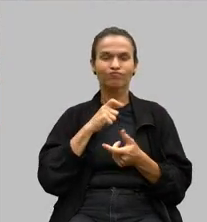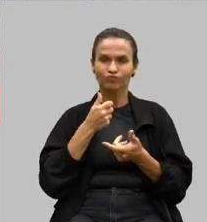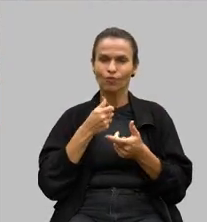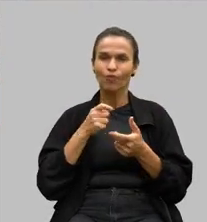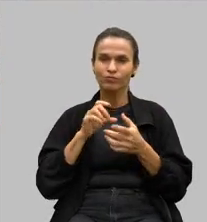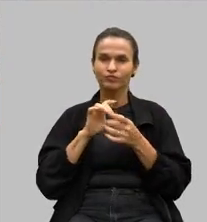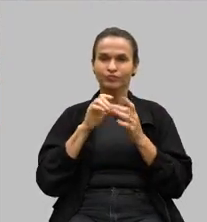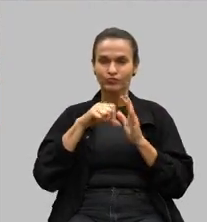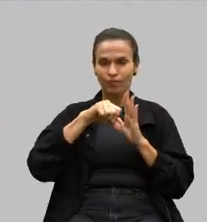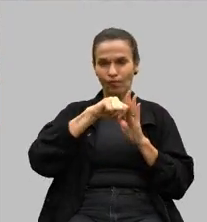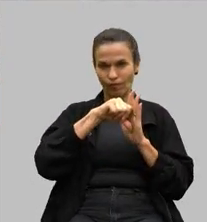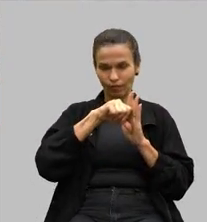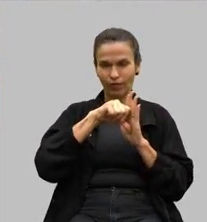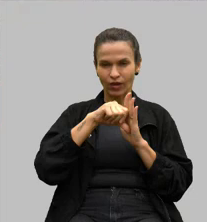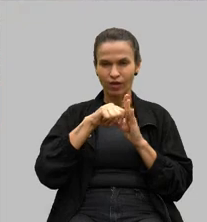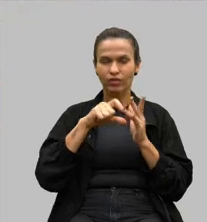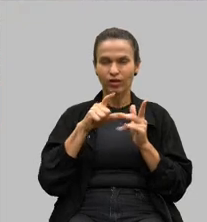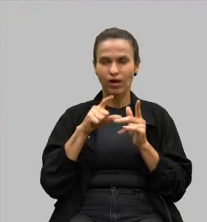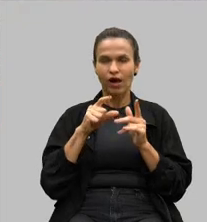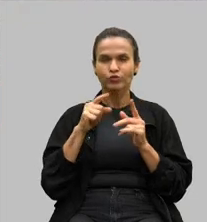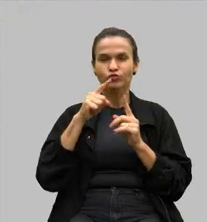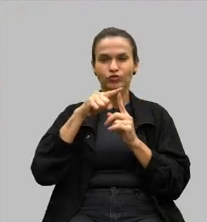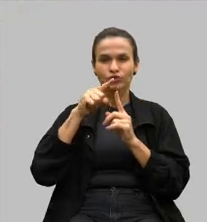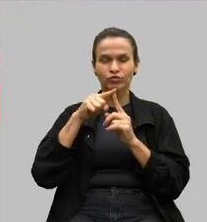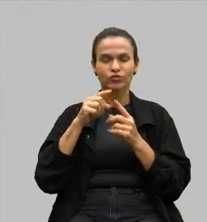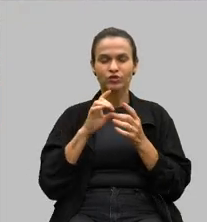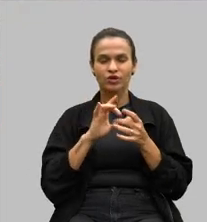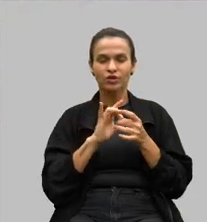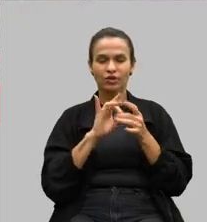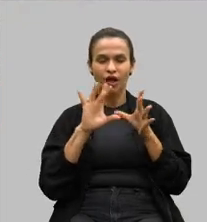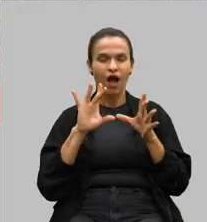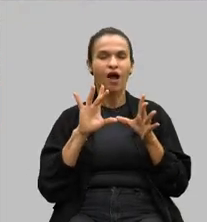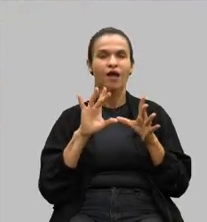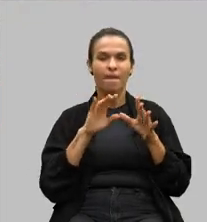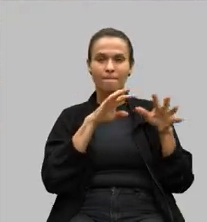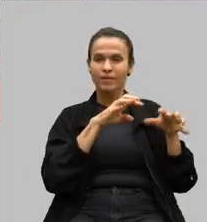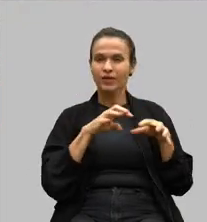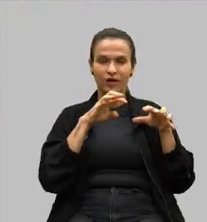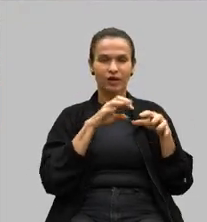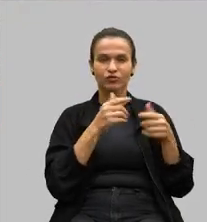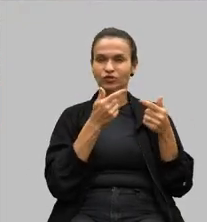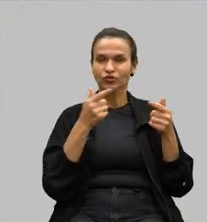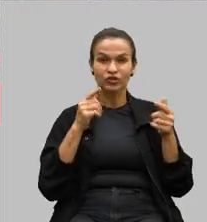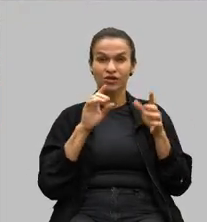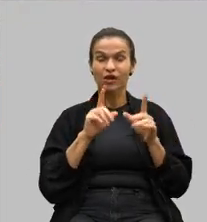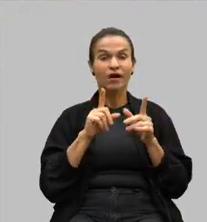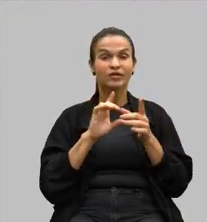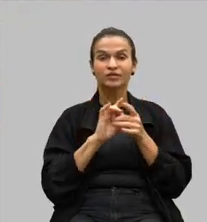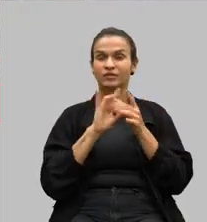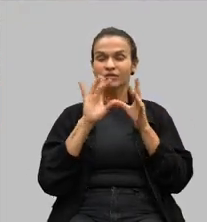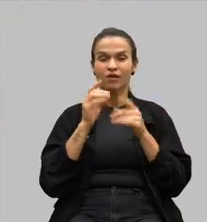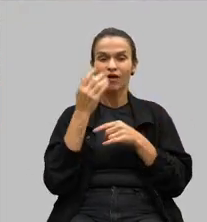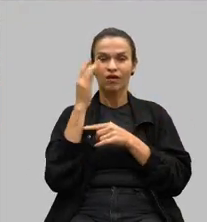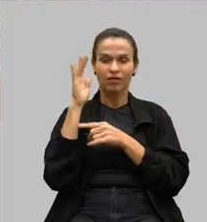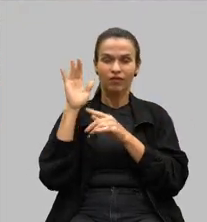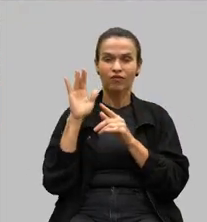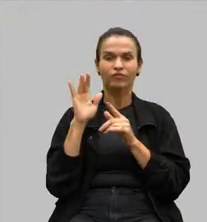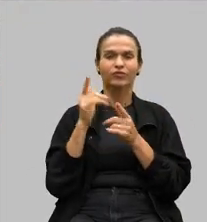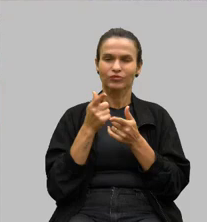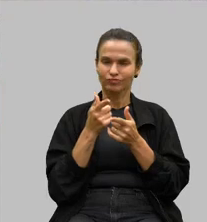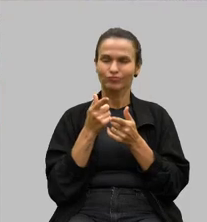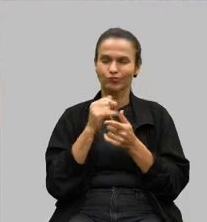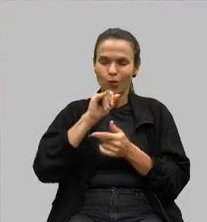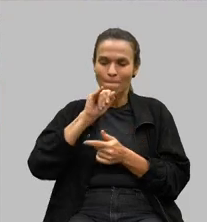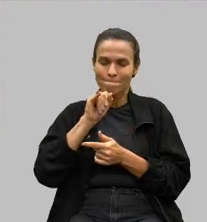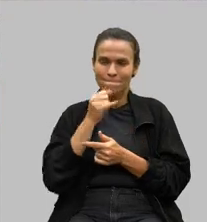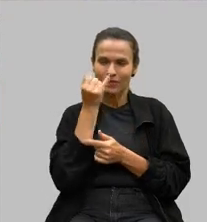aquele esquema de você autorizar a mineração sem licenciamento ambiental que também foi a farra na Secretaria Estadual do